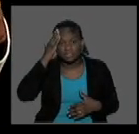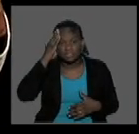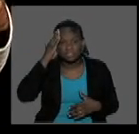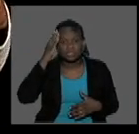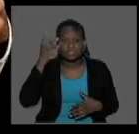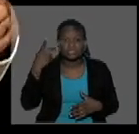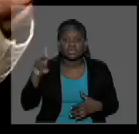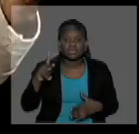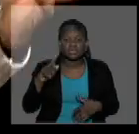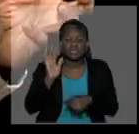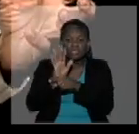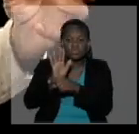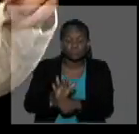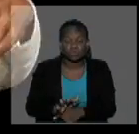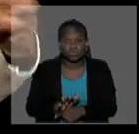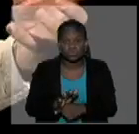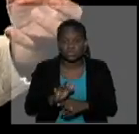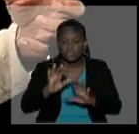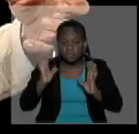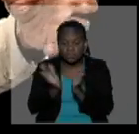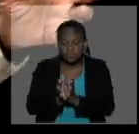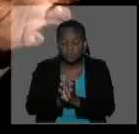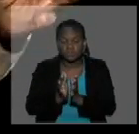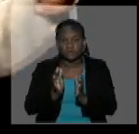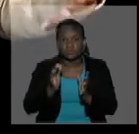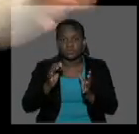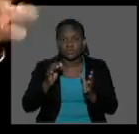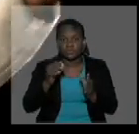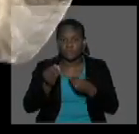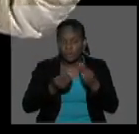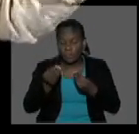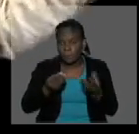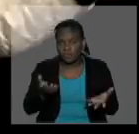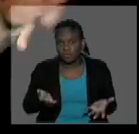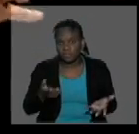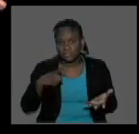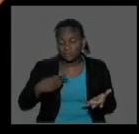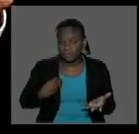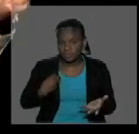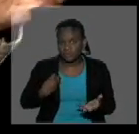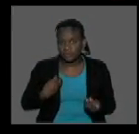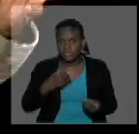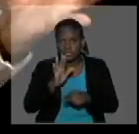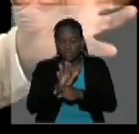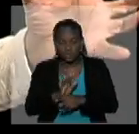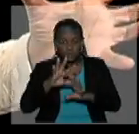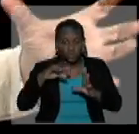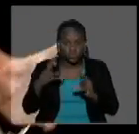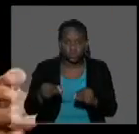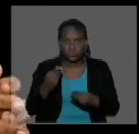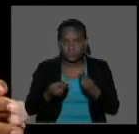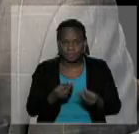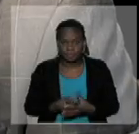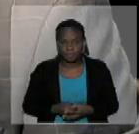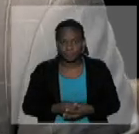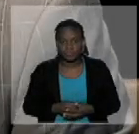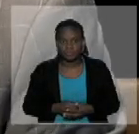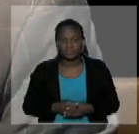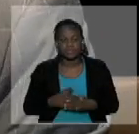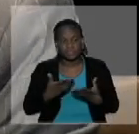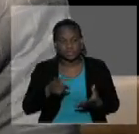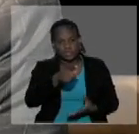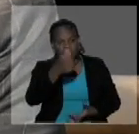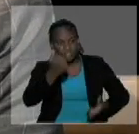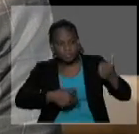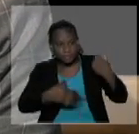saber a sua contribuição civilizatória no engendramento da existência, da totalidade. Professor,